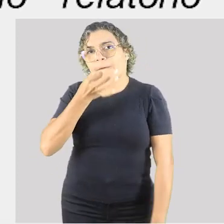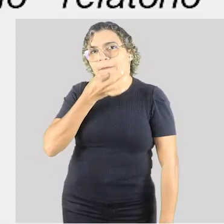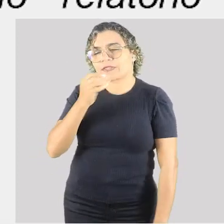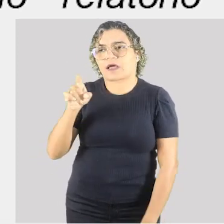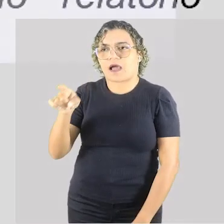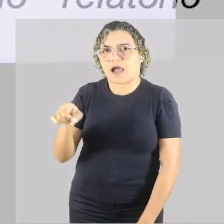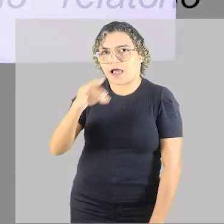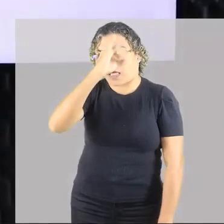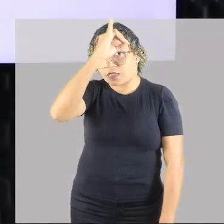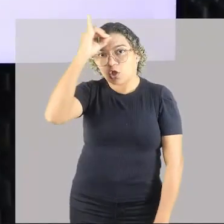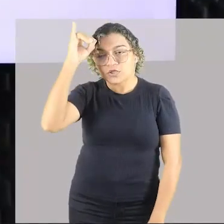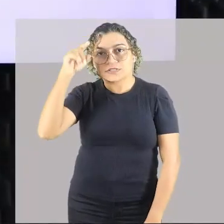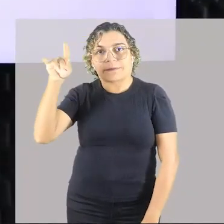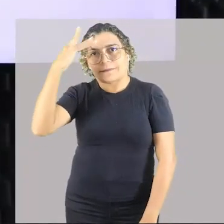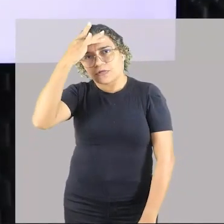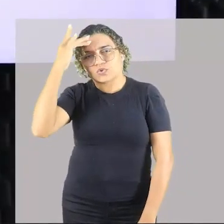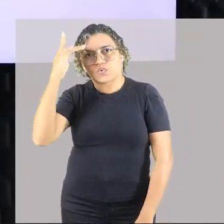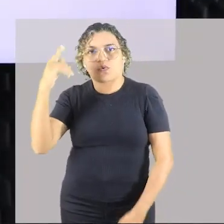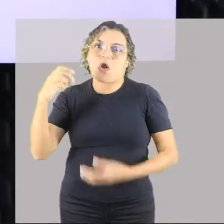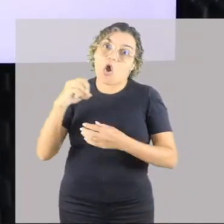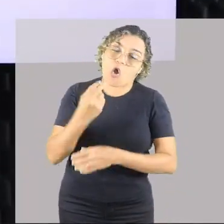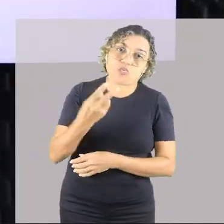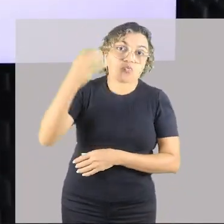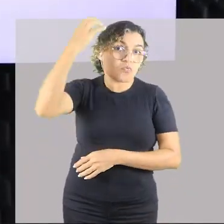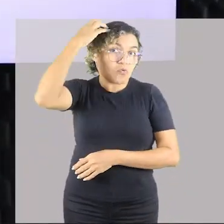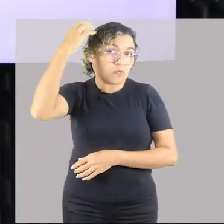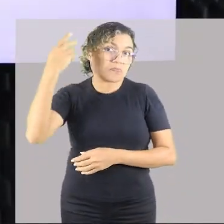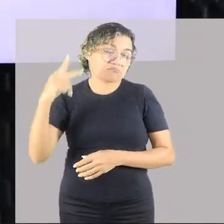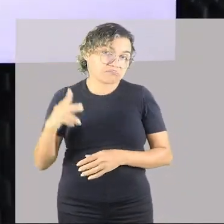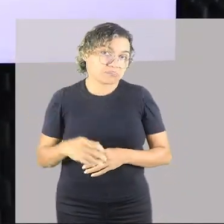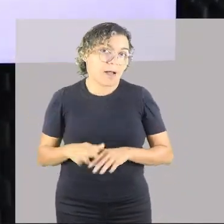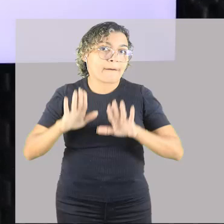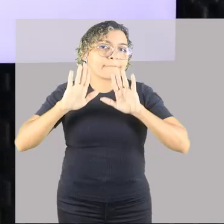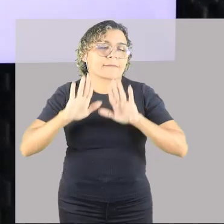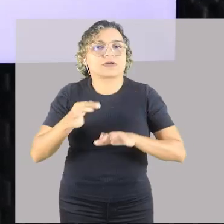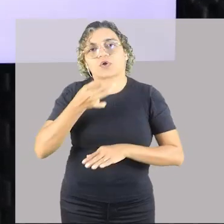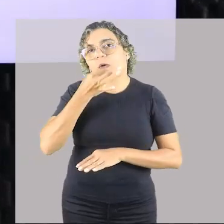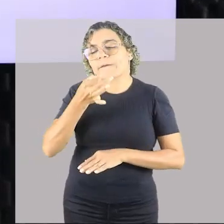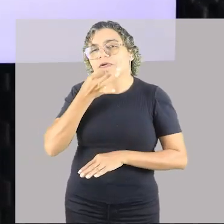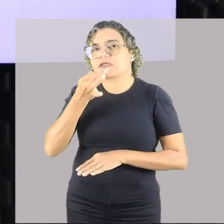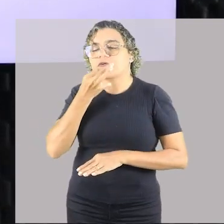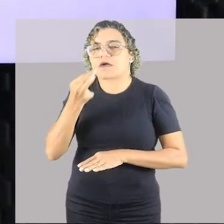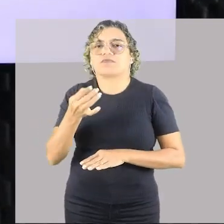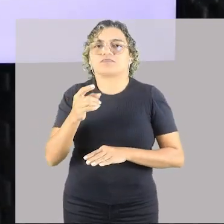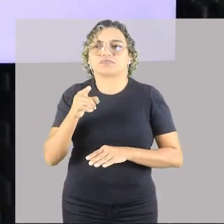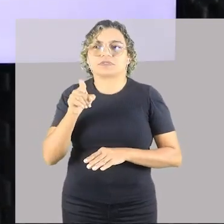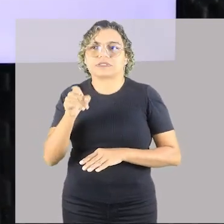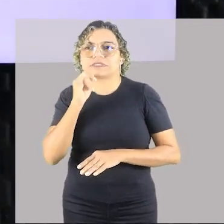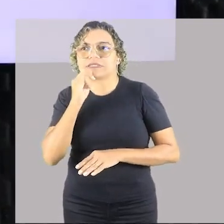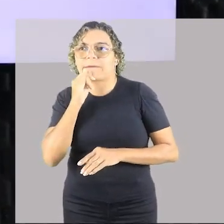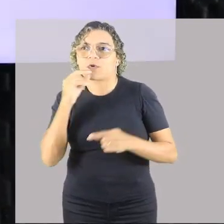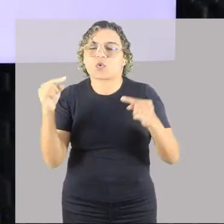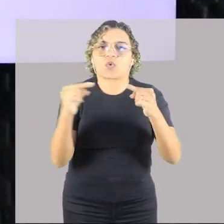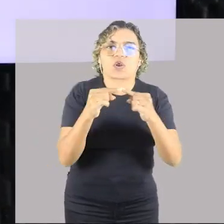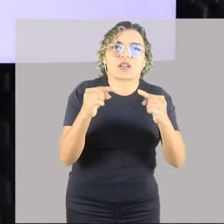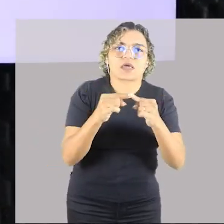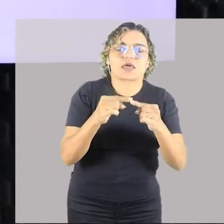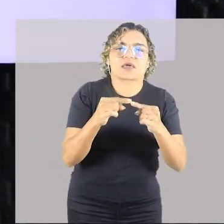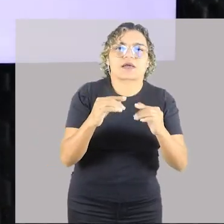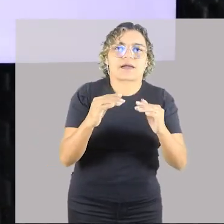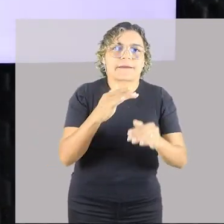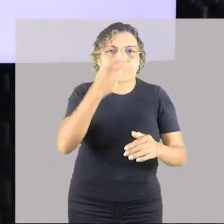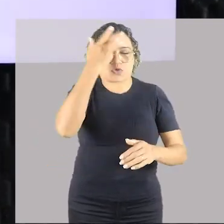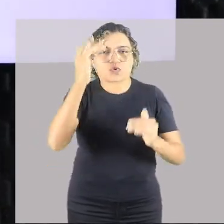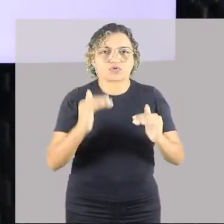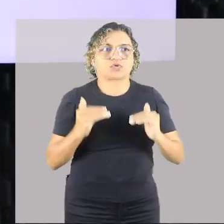ou culpa da pessoa que foi indiciada. Tal opinião, no entanto, não vincula a decisão da autoridade competente, que